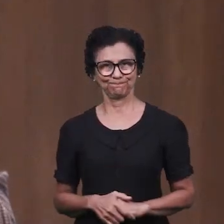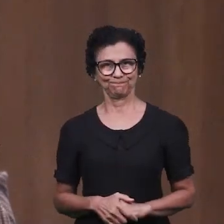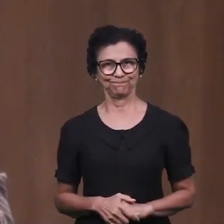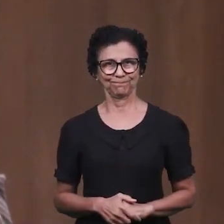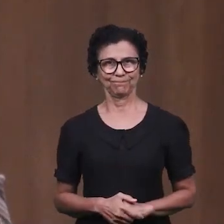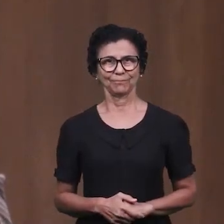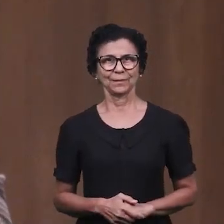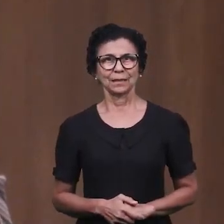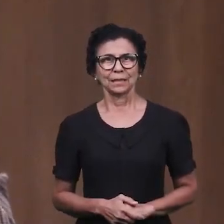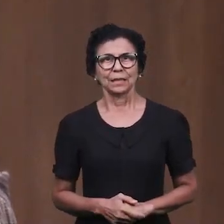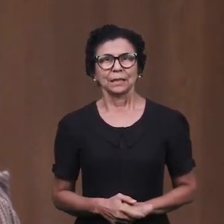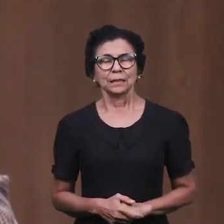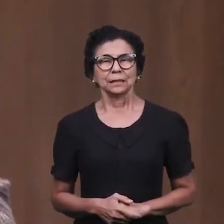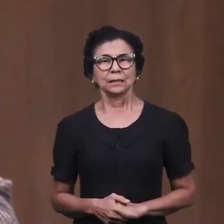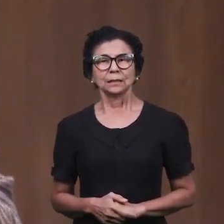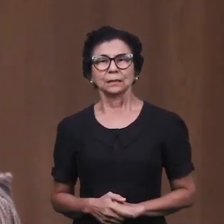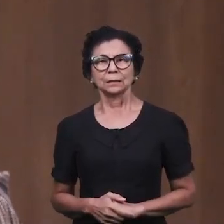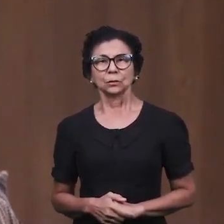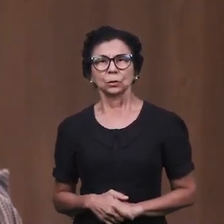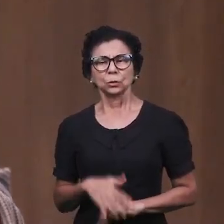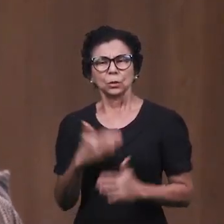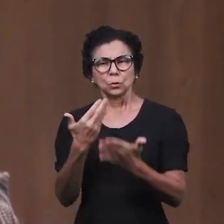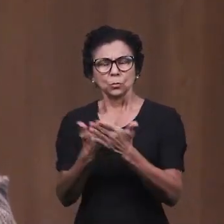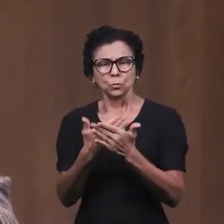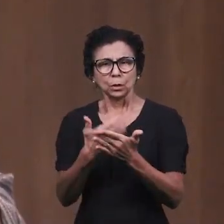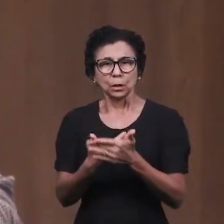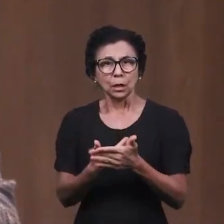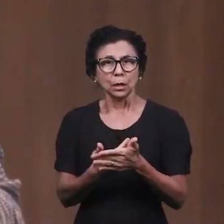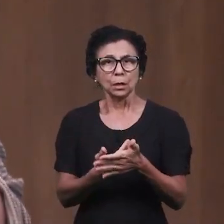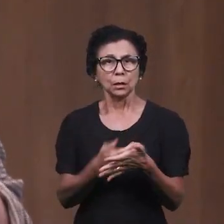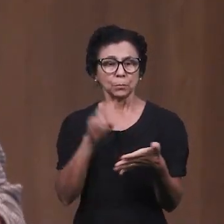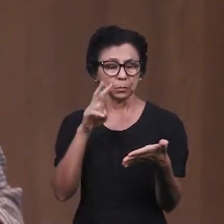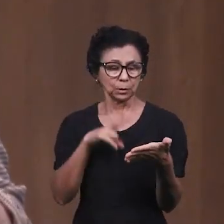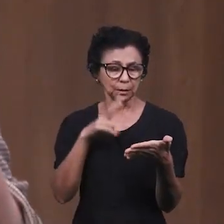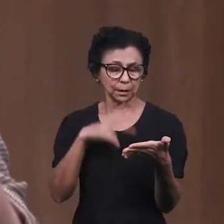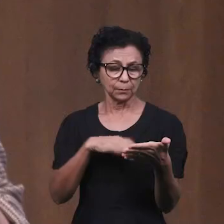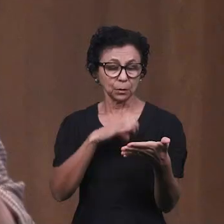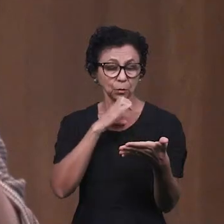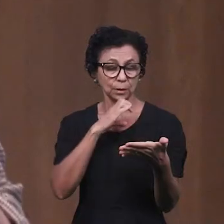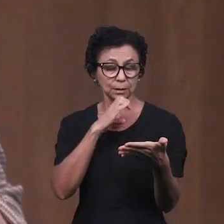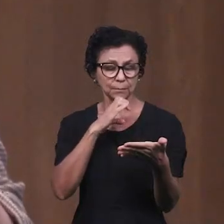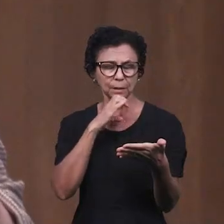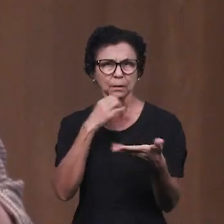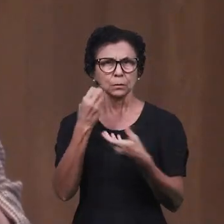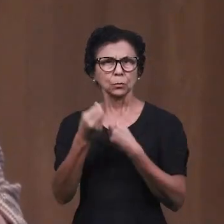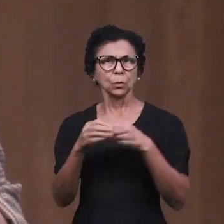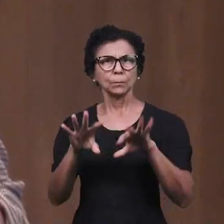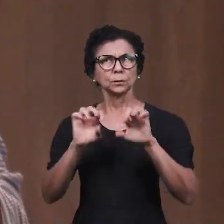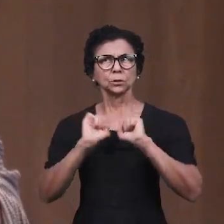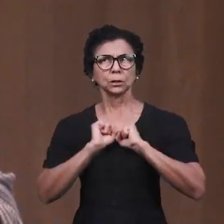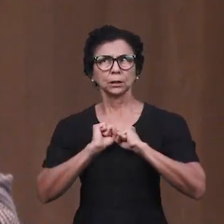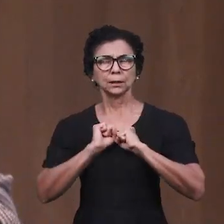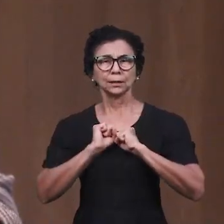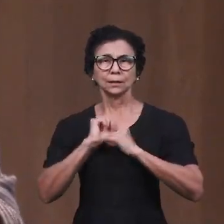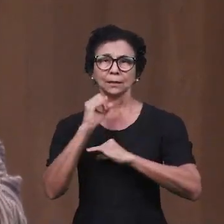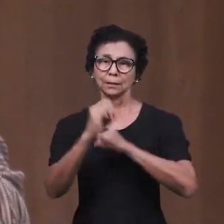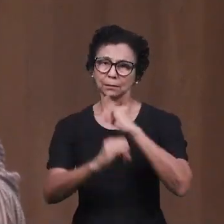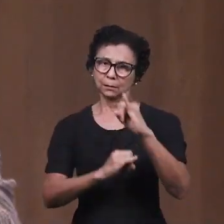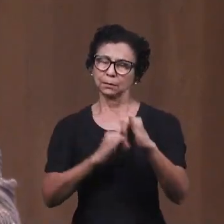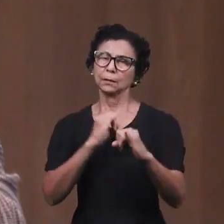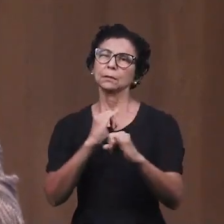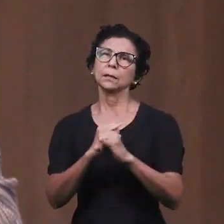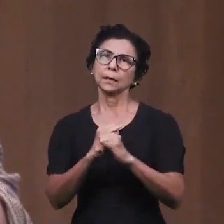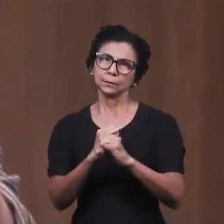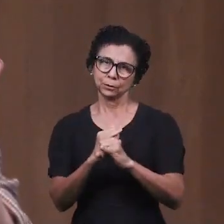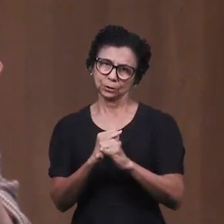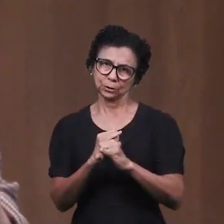que nós estudamos, temos conhecimento, e onde nós adquirimos esse conhecimento? Na internet, onde